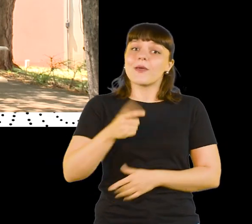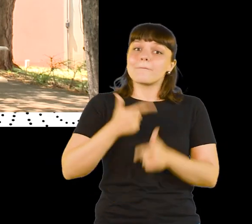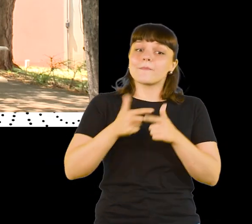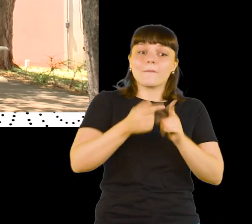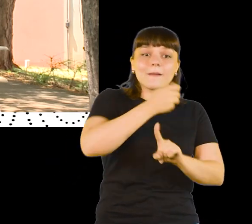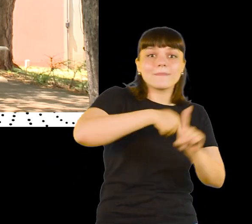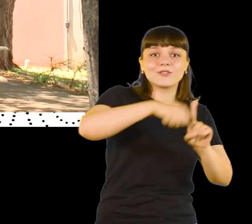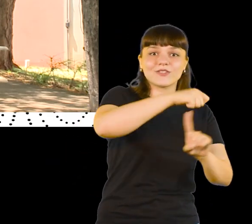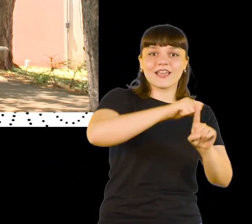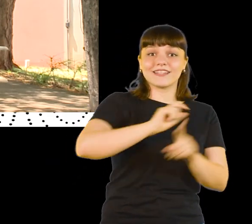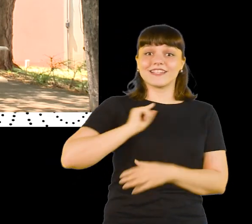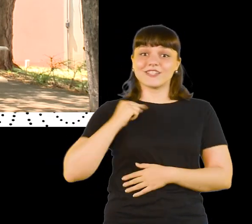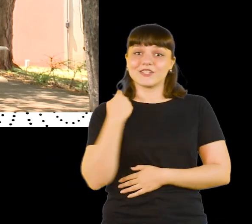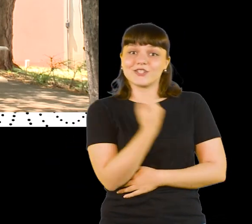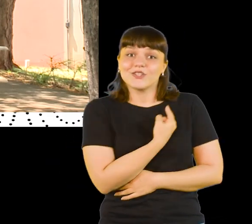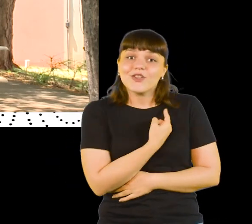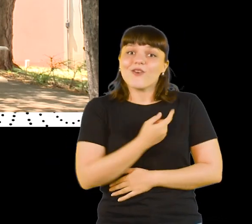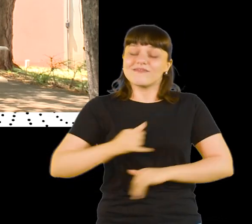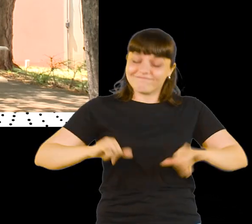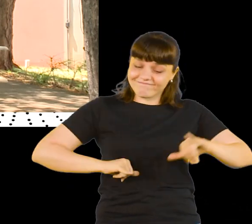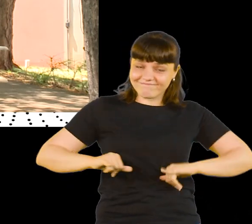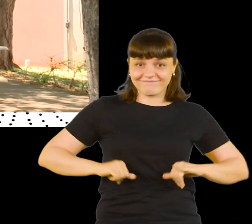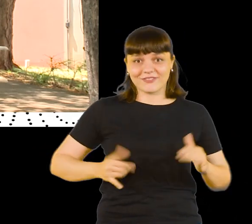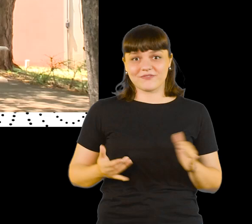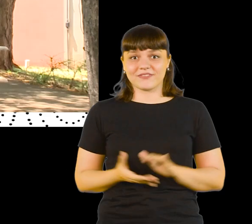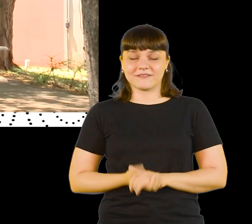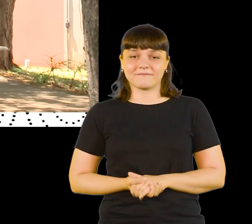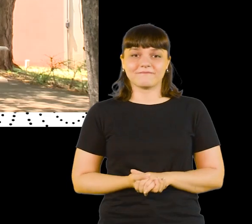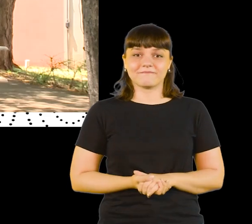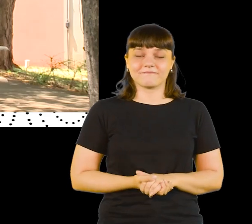não vem da gente, principalmente. É um problema que a gente sofre.